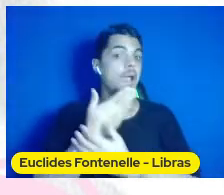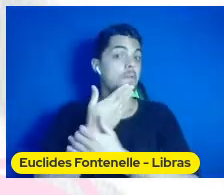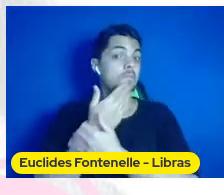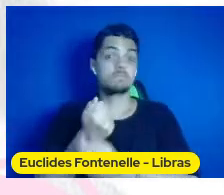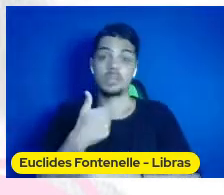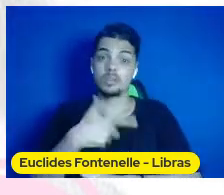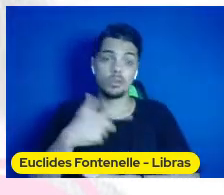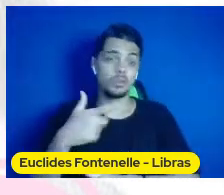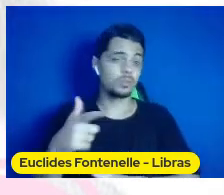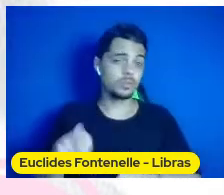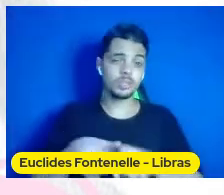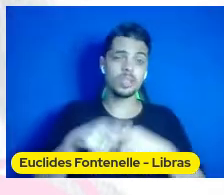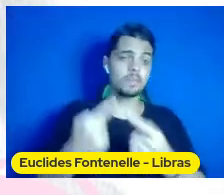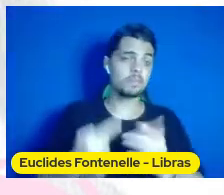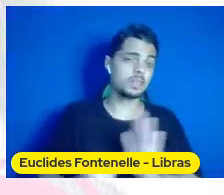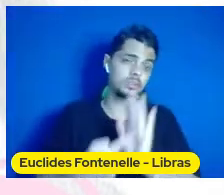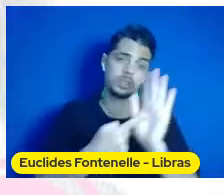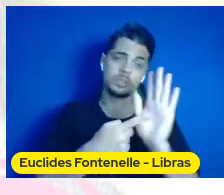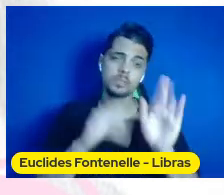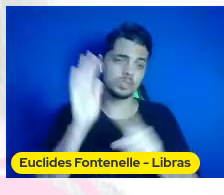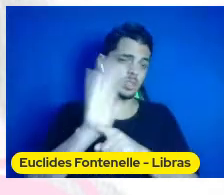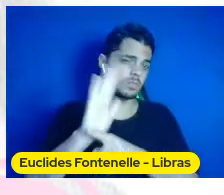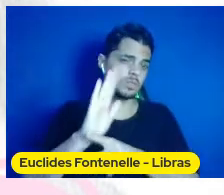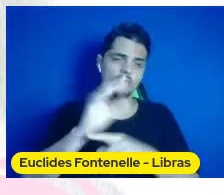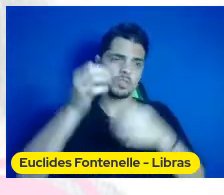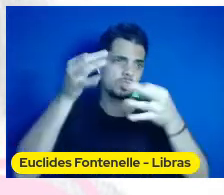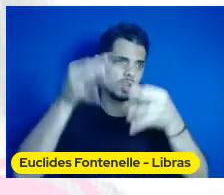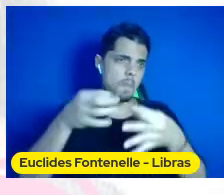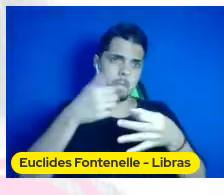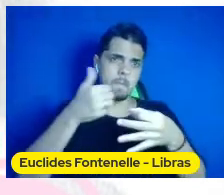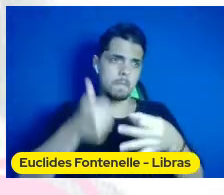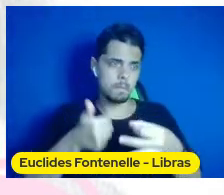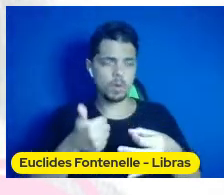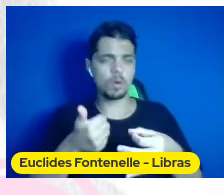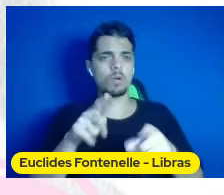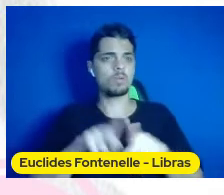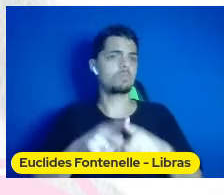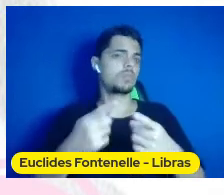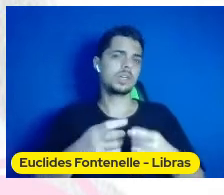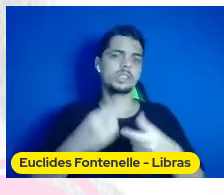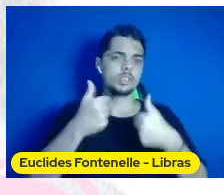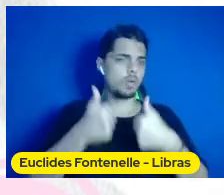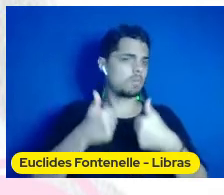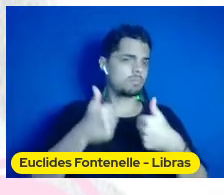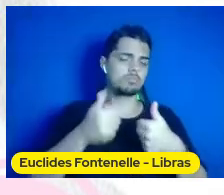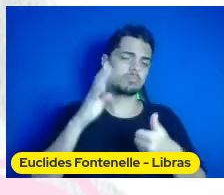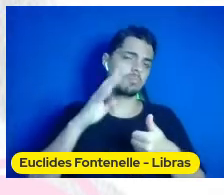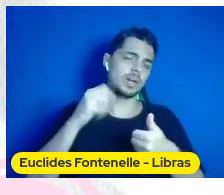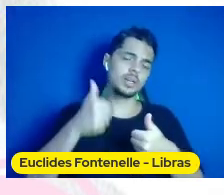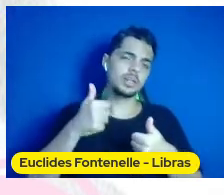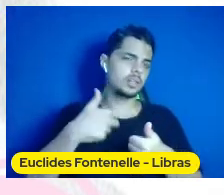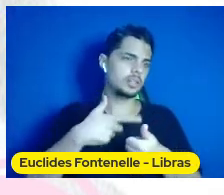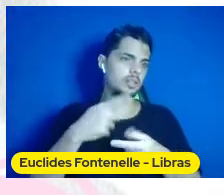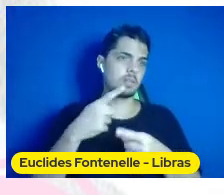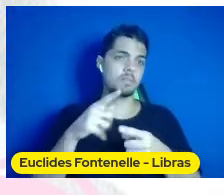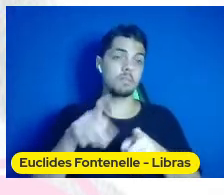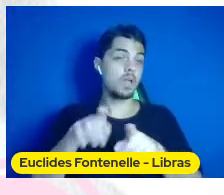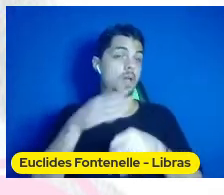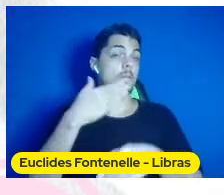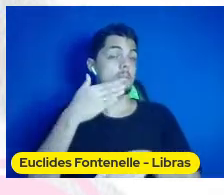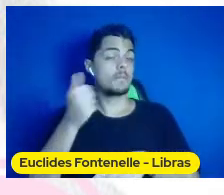já o conforto que a gente tem é imensamente maior do que muitos outros, né? Então, assim, a gente